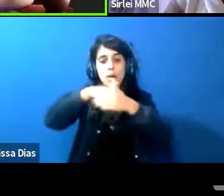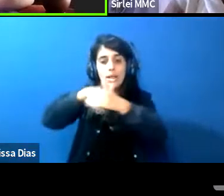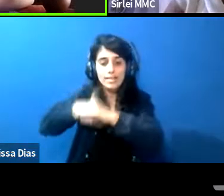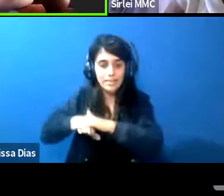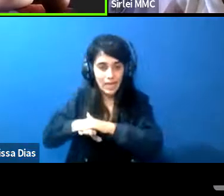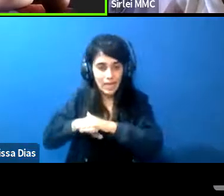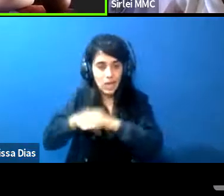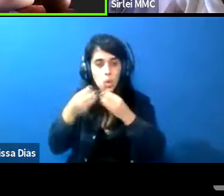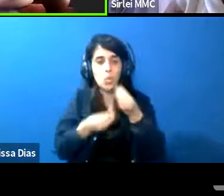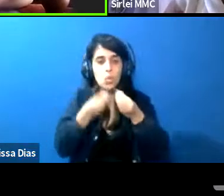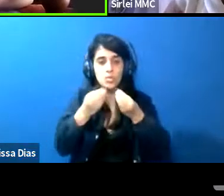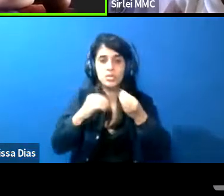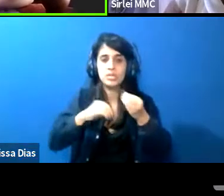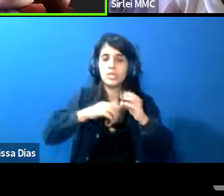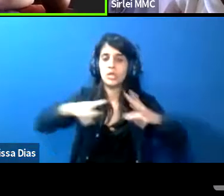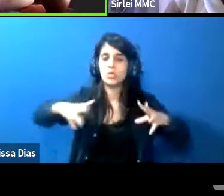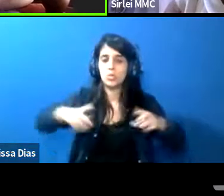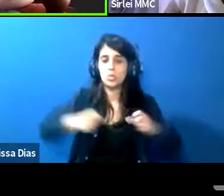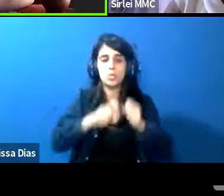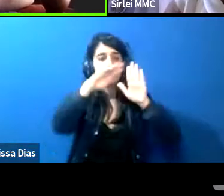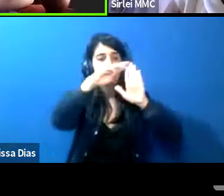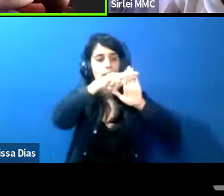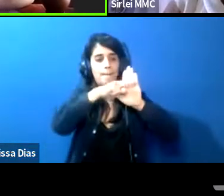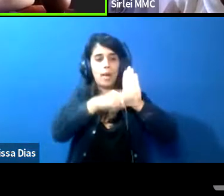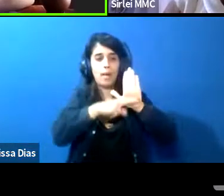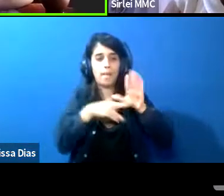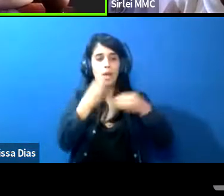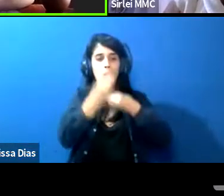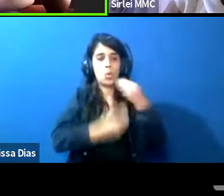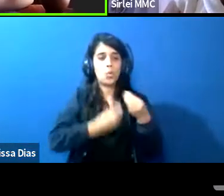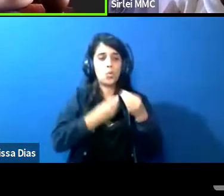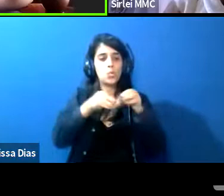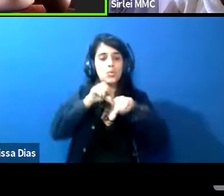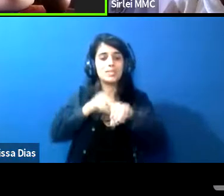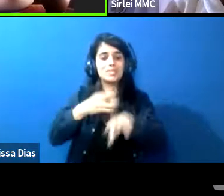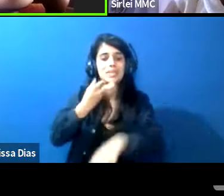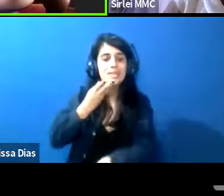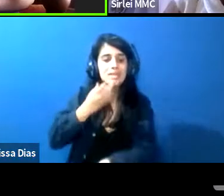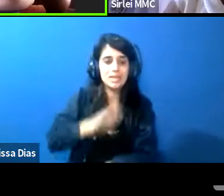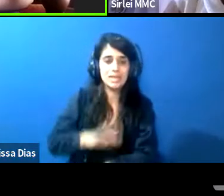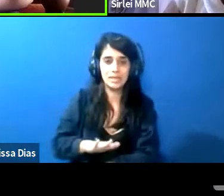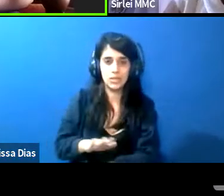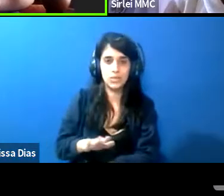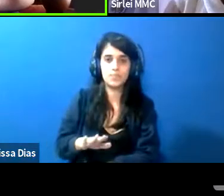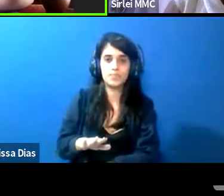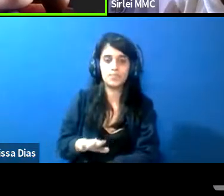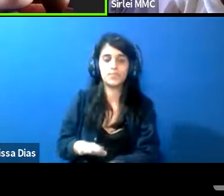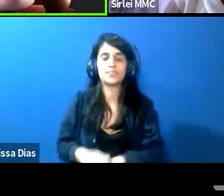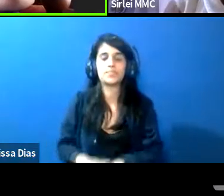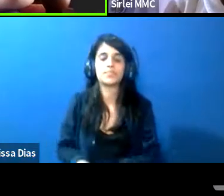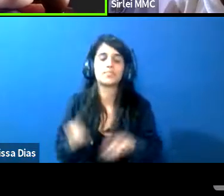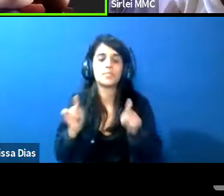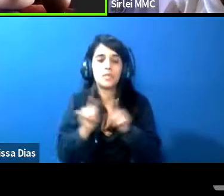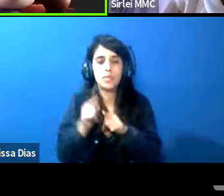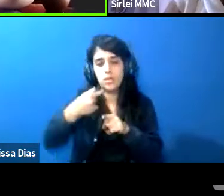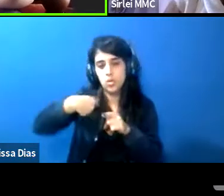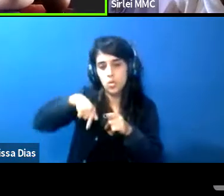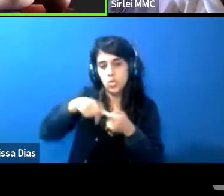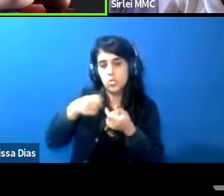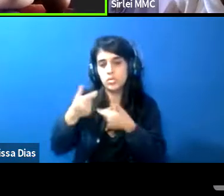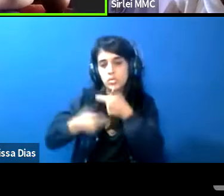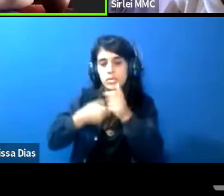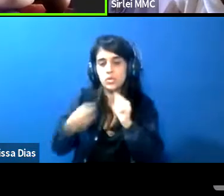toda uma recriação que é trabalhada com as nossas crianças. E além das crianças, a gente também trabalha com os jovens,